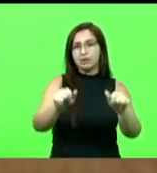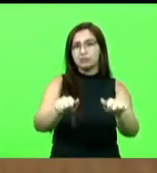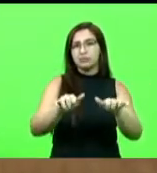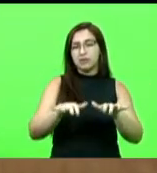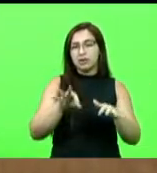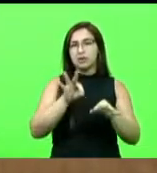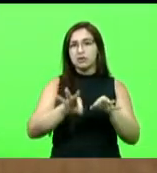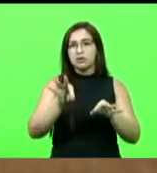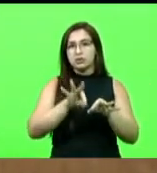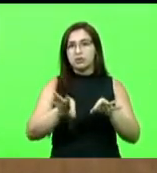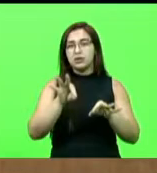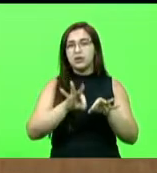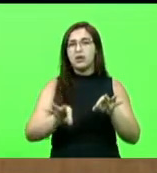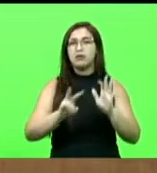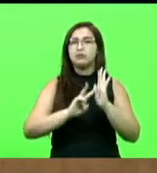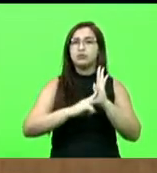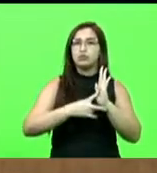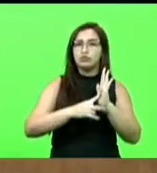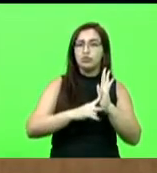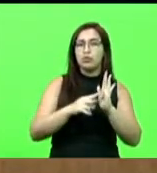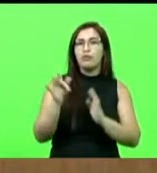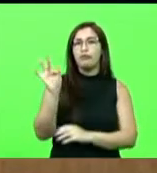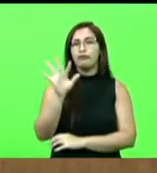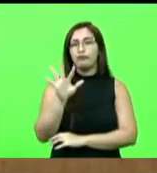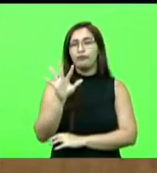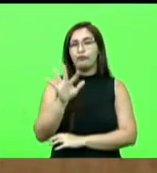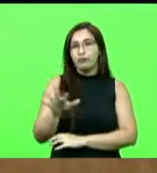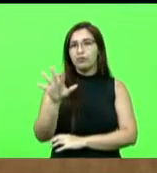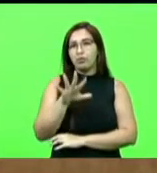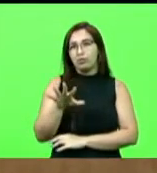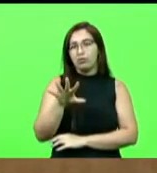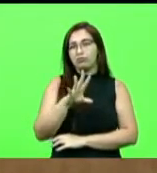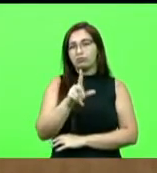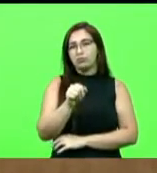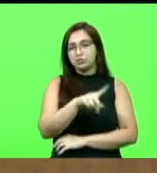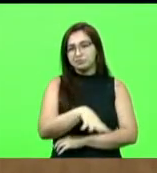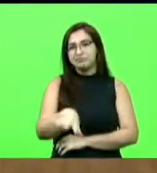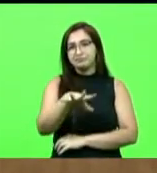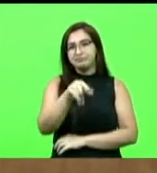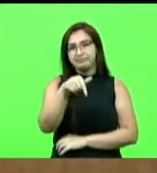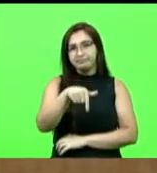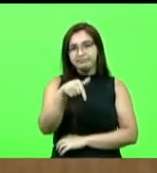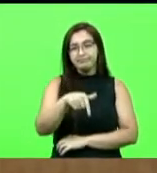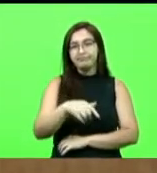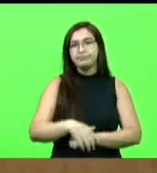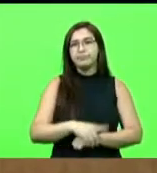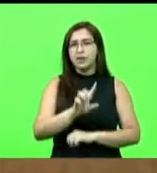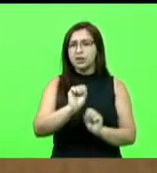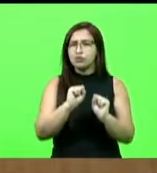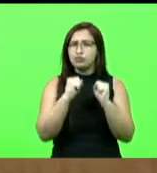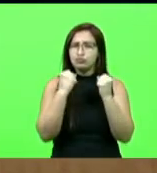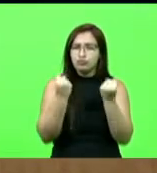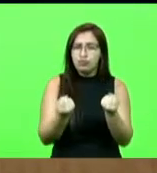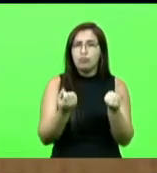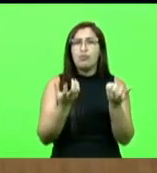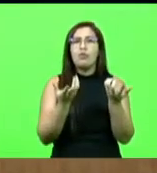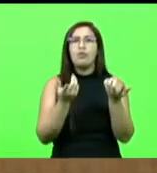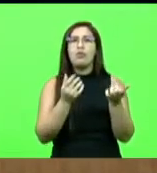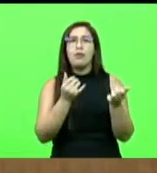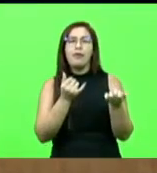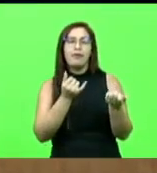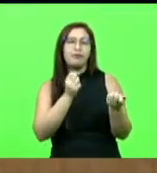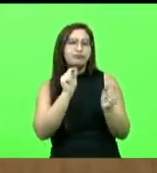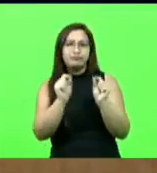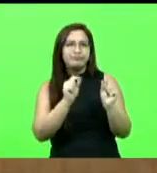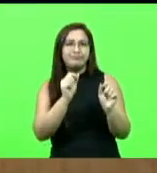das centrais sindicais, das federações que estão aqui e que se empenharam em construir, mais uma vez,